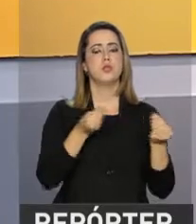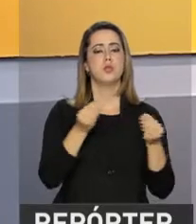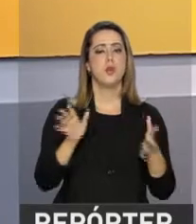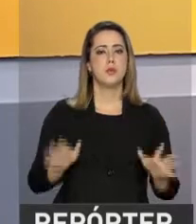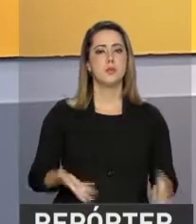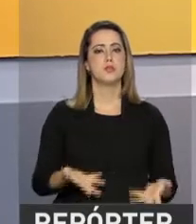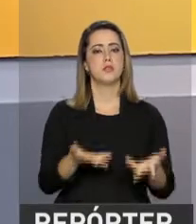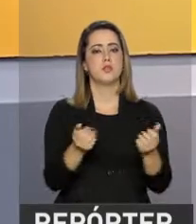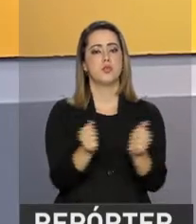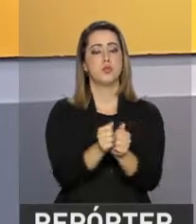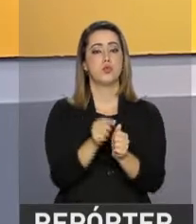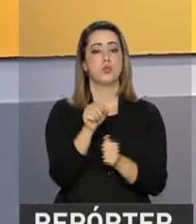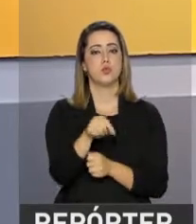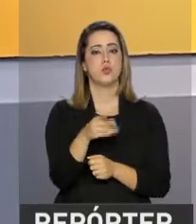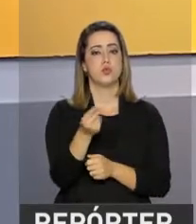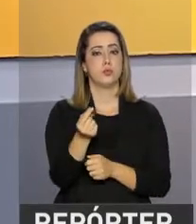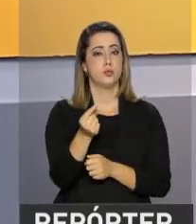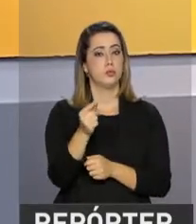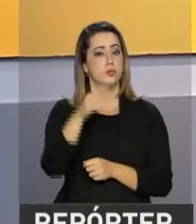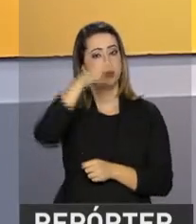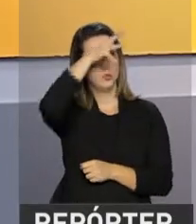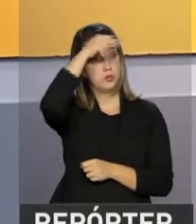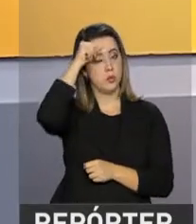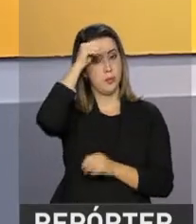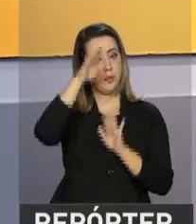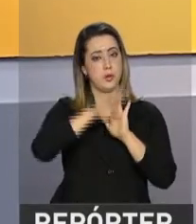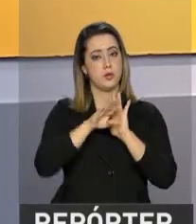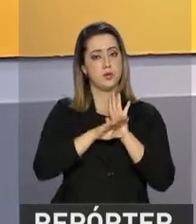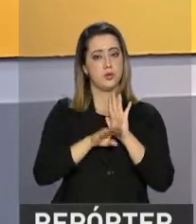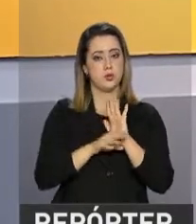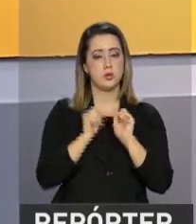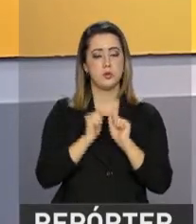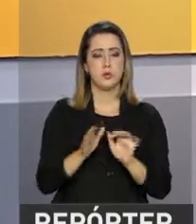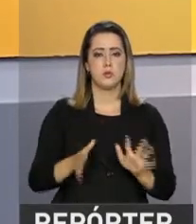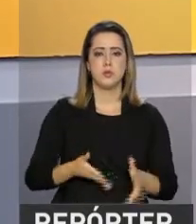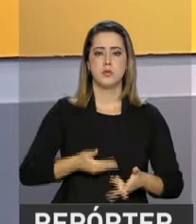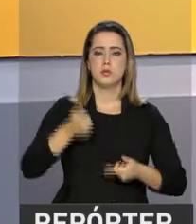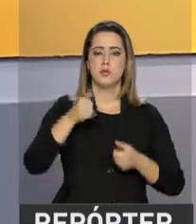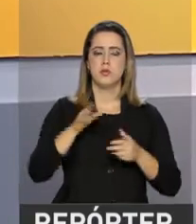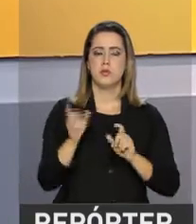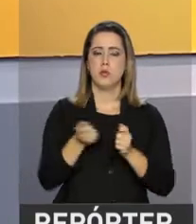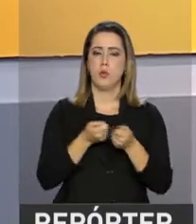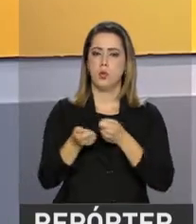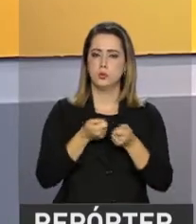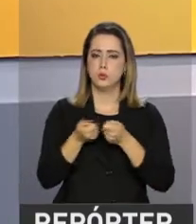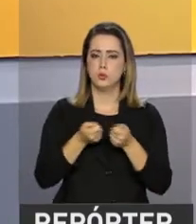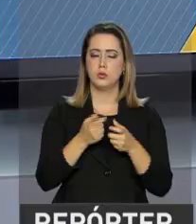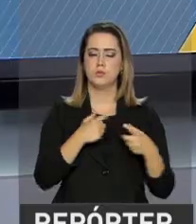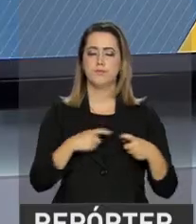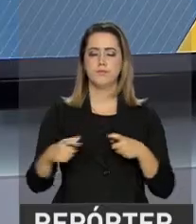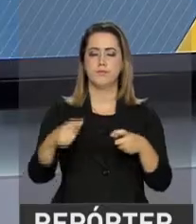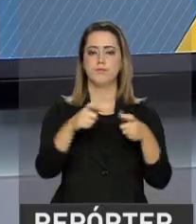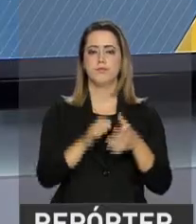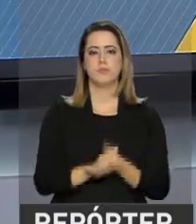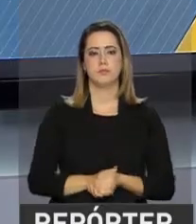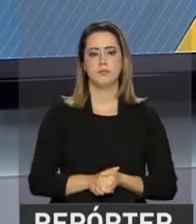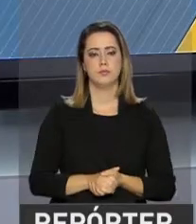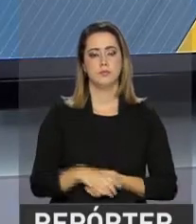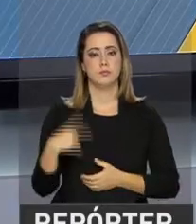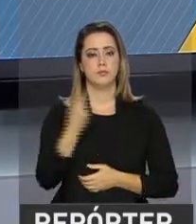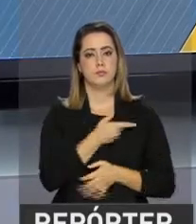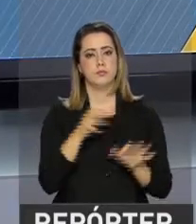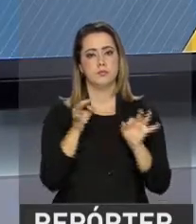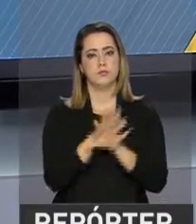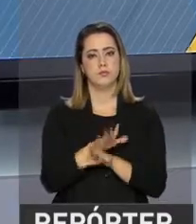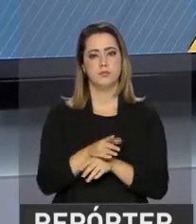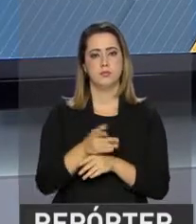incentivar, junto ao Fundo Amazônia, projetos capazes de fortalecer ações de comando e controle nos estados. Nós ficamos por